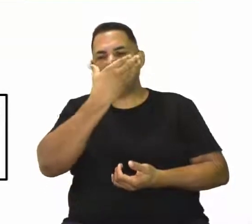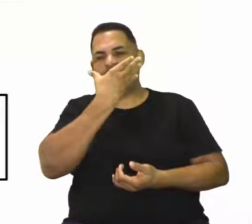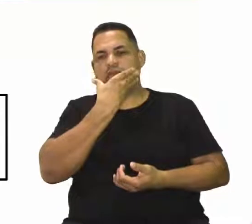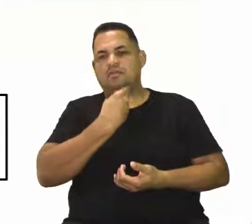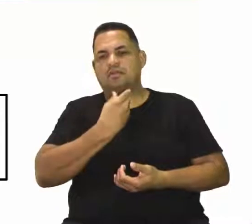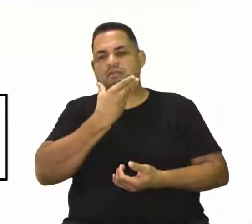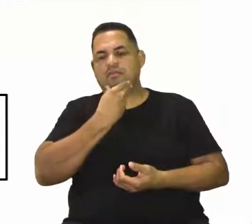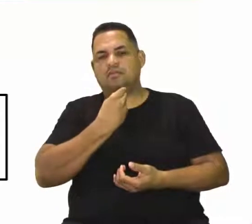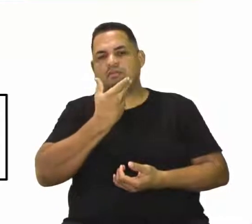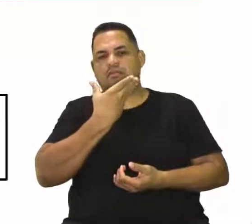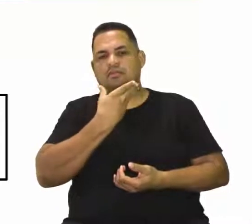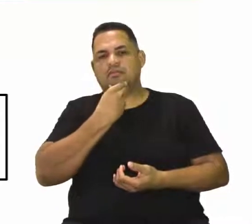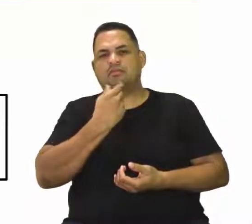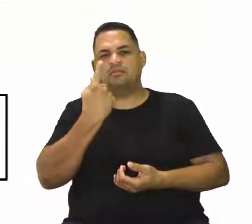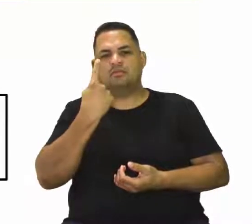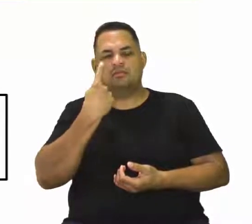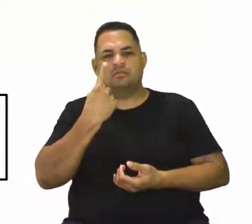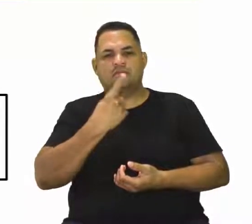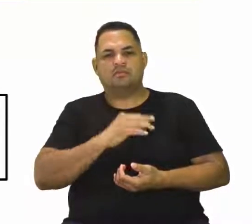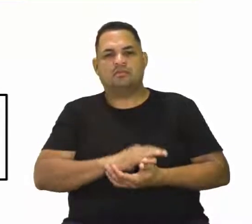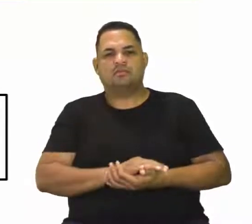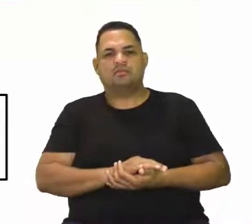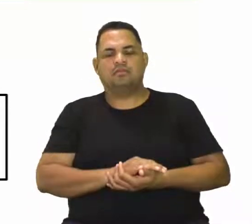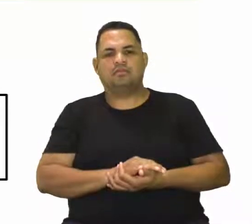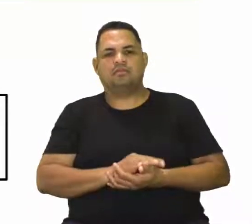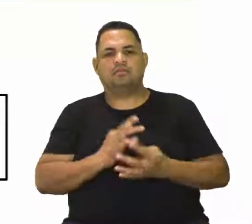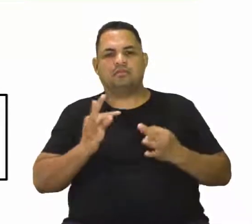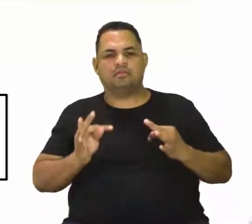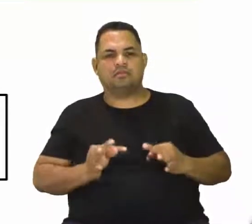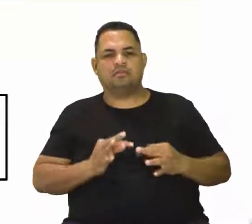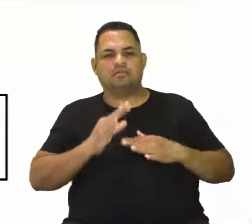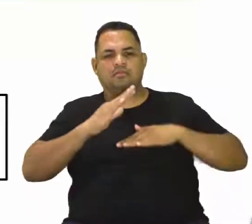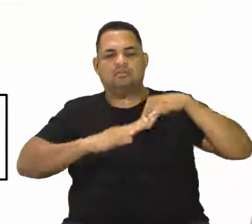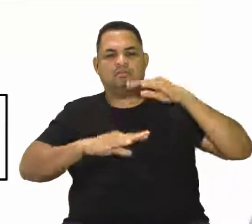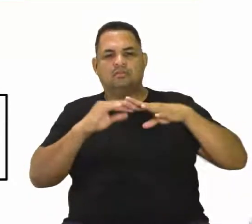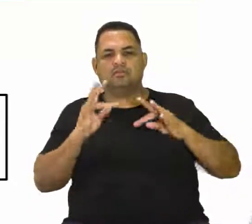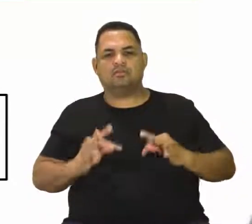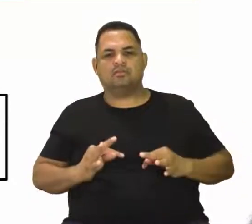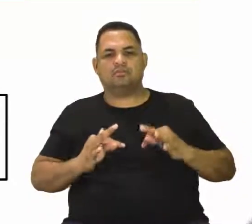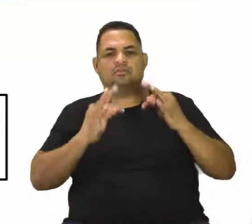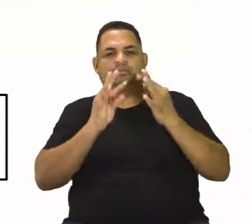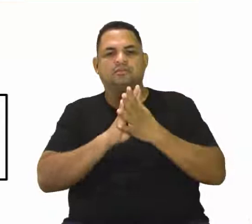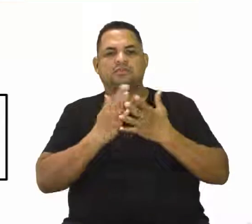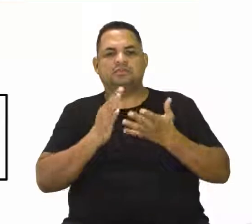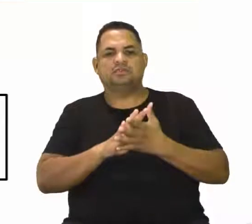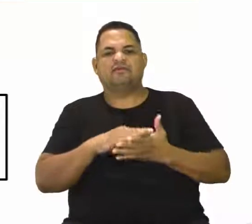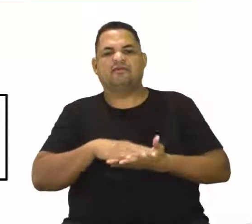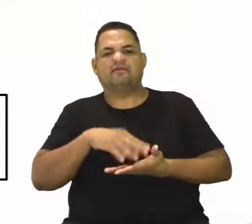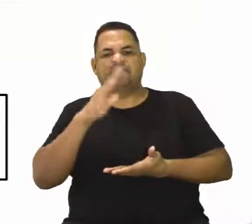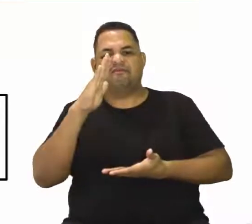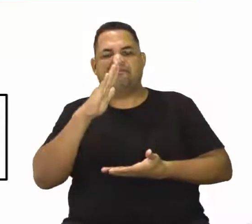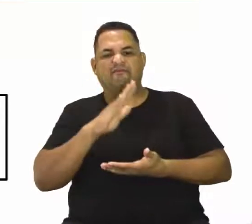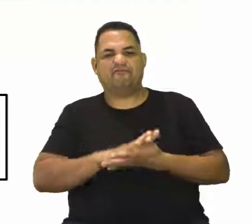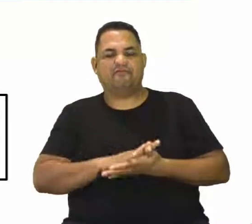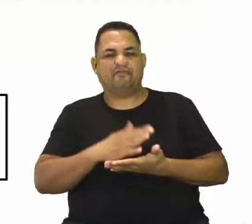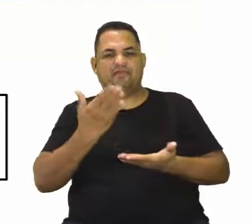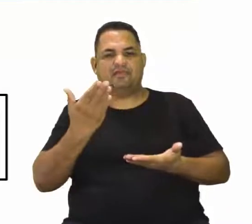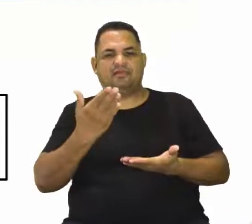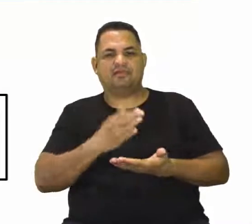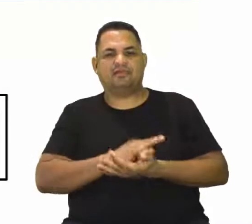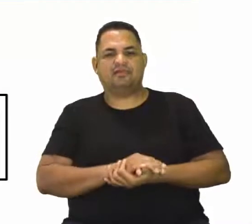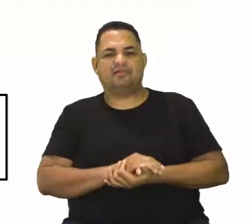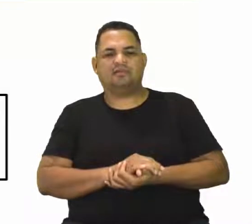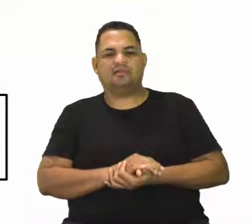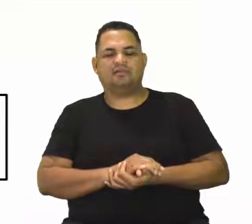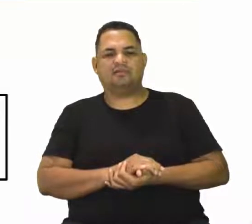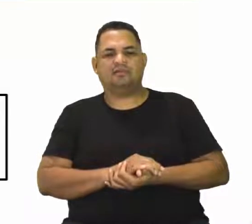a eu quero a Siri um técnico ele observe isso aqui foi uma montagem grotesca com certeza